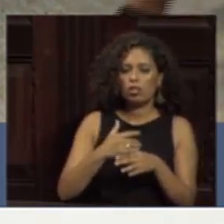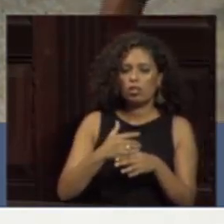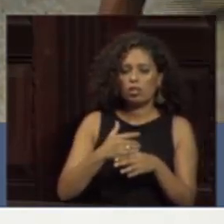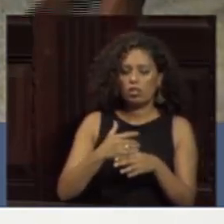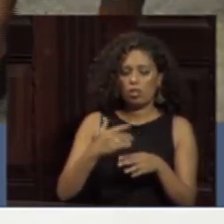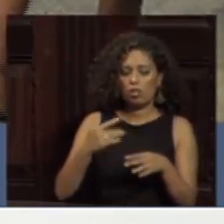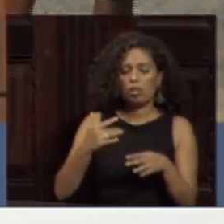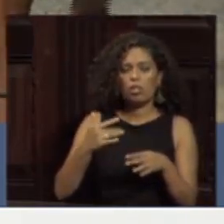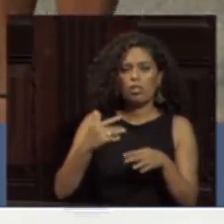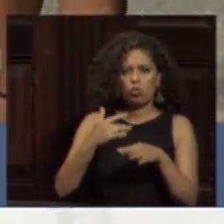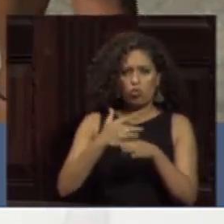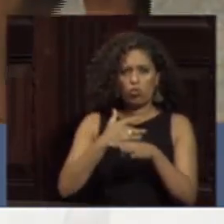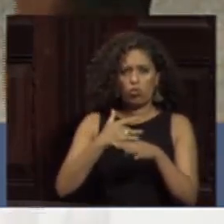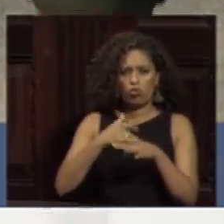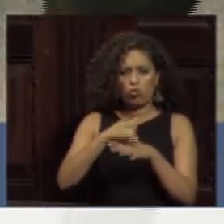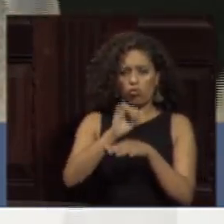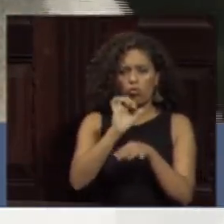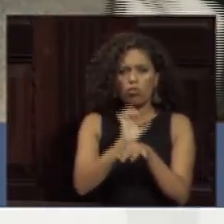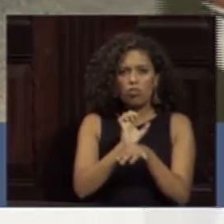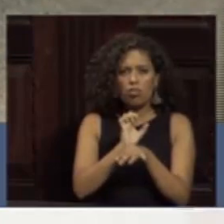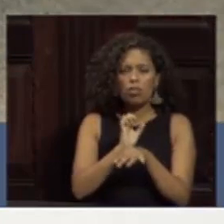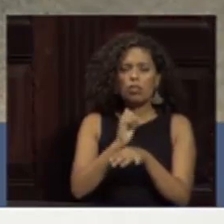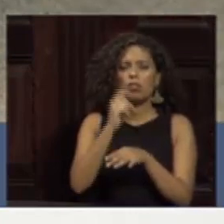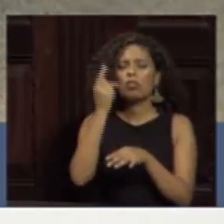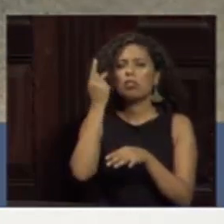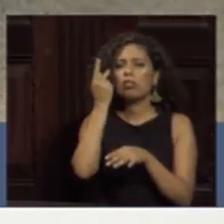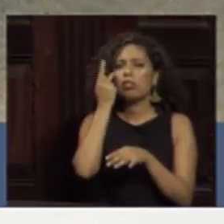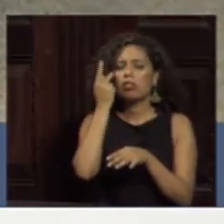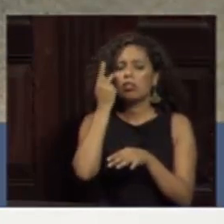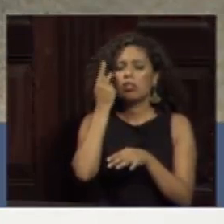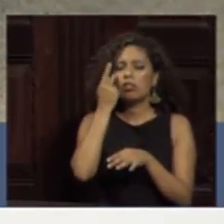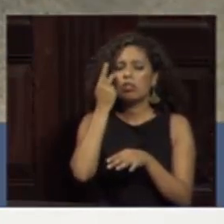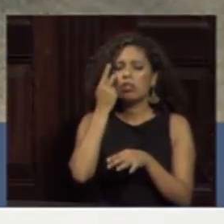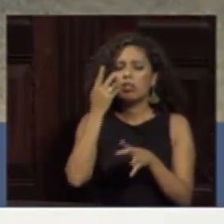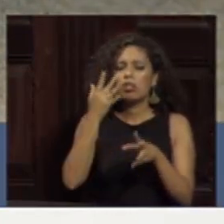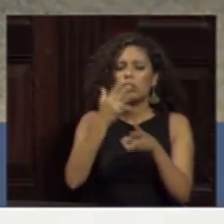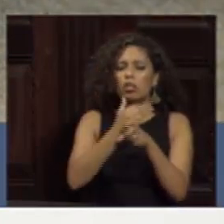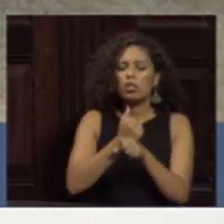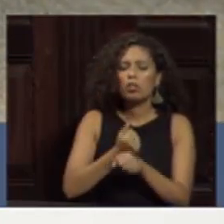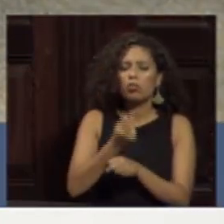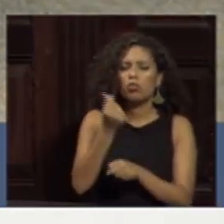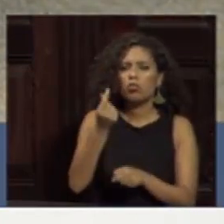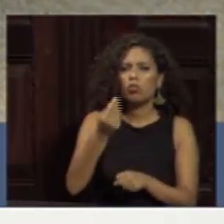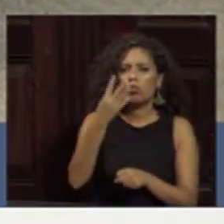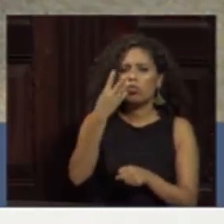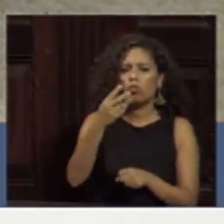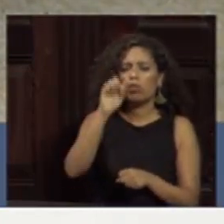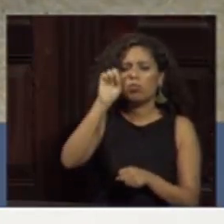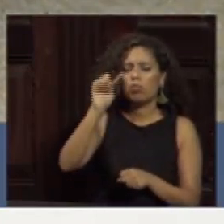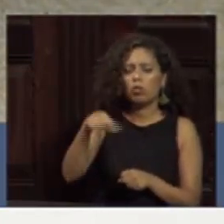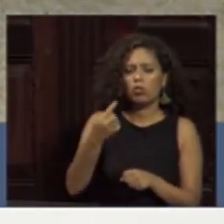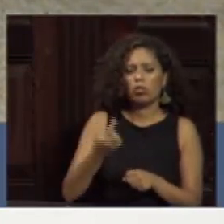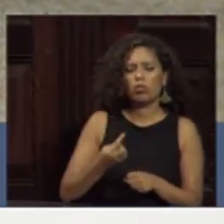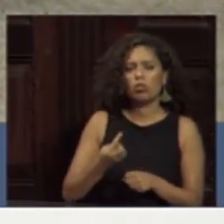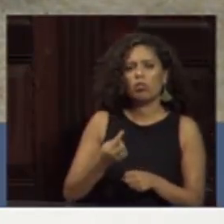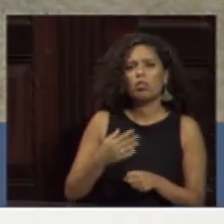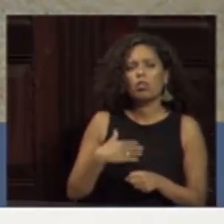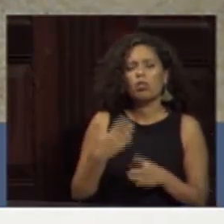dos três, 2,6 bilhões a mais. Então, senhor presidente, o que eu